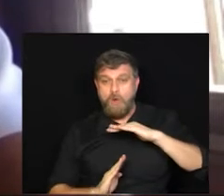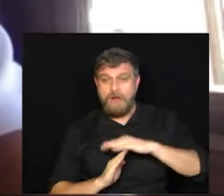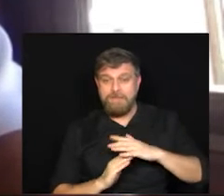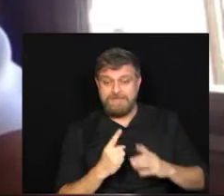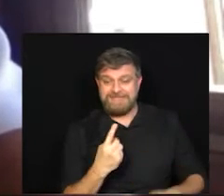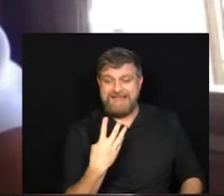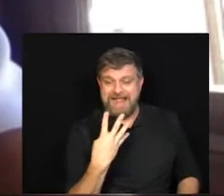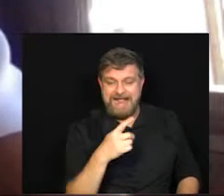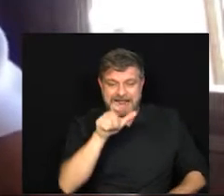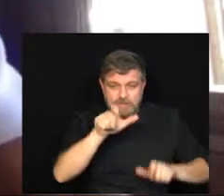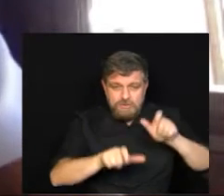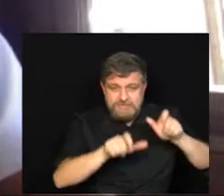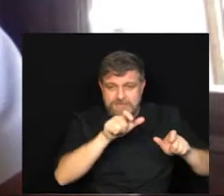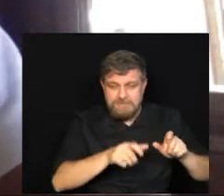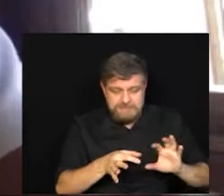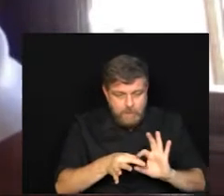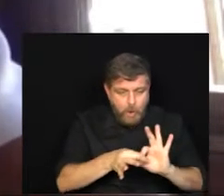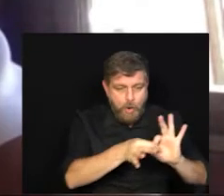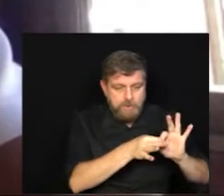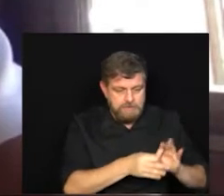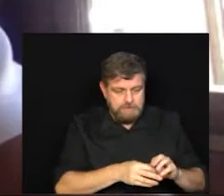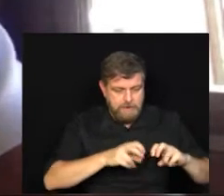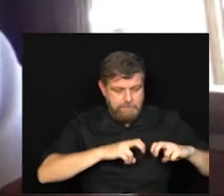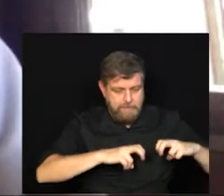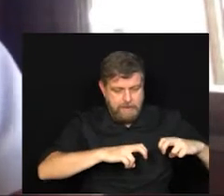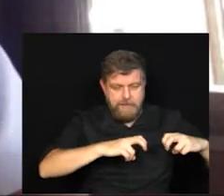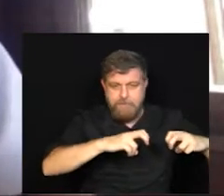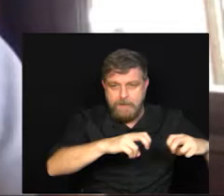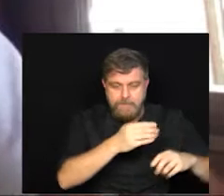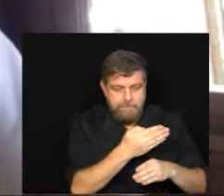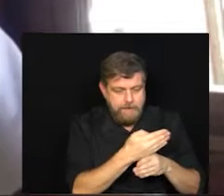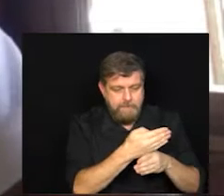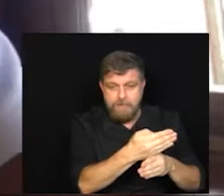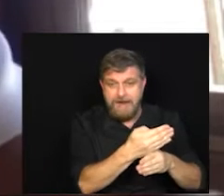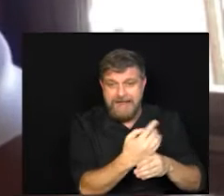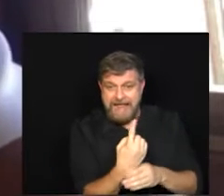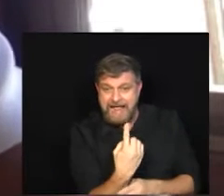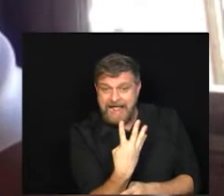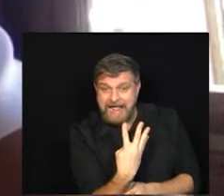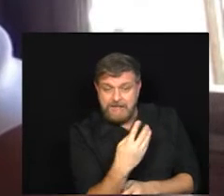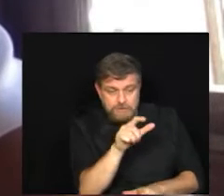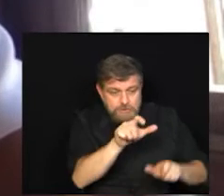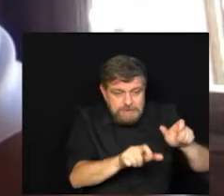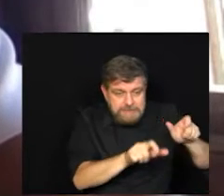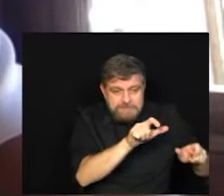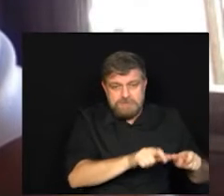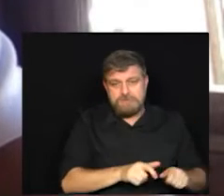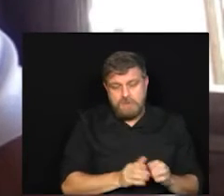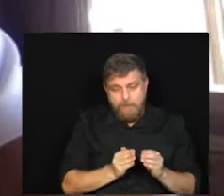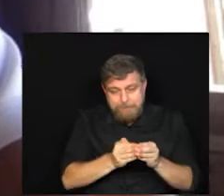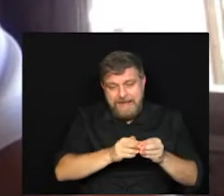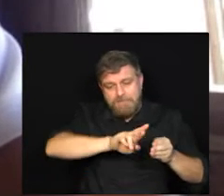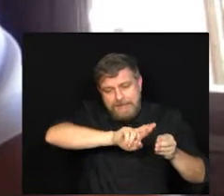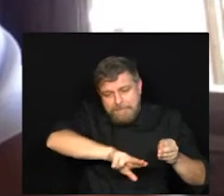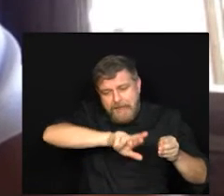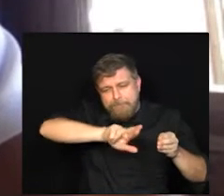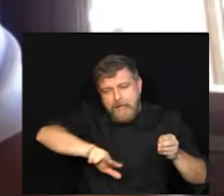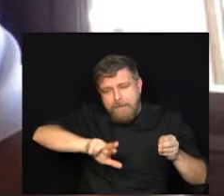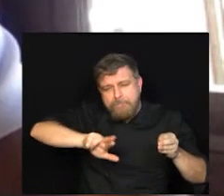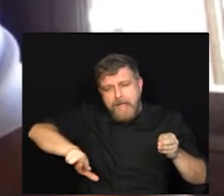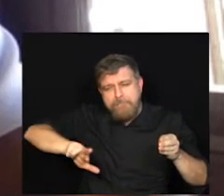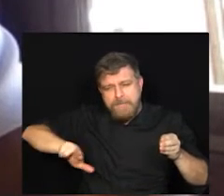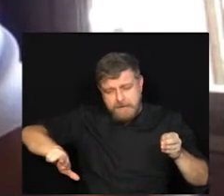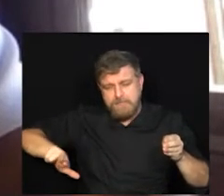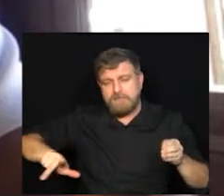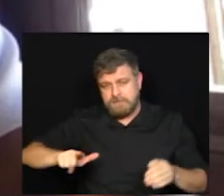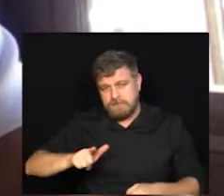navega todos juntos. Então, tem bastante diferença de um barco para o outro. Bem diversificado,